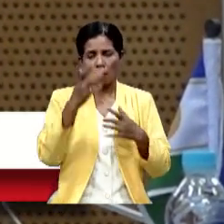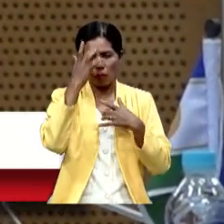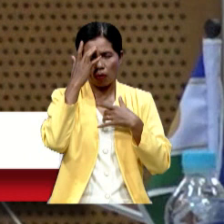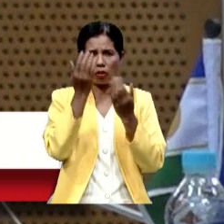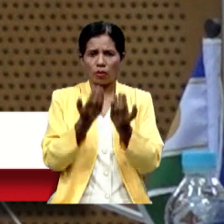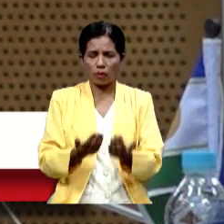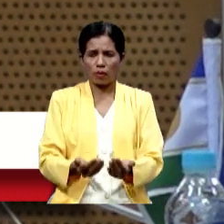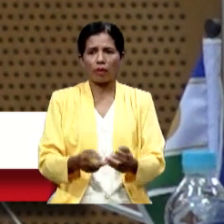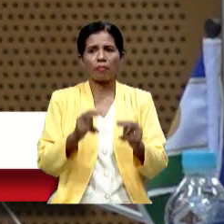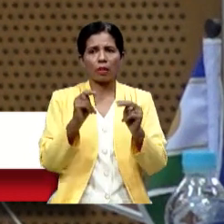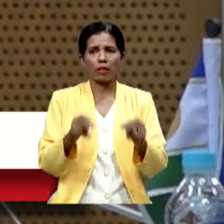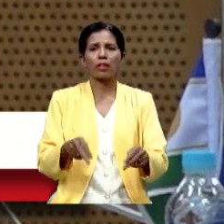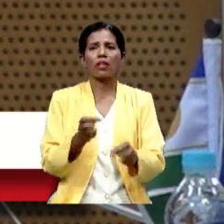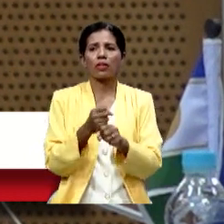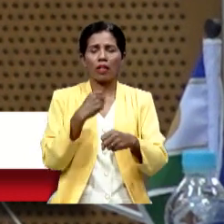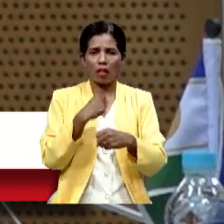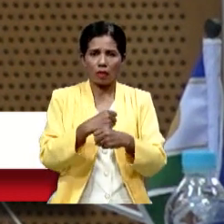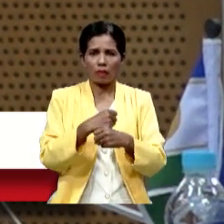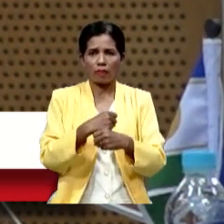e precisa to halo